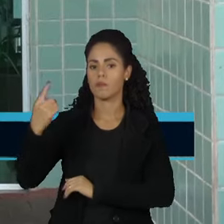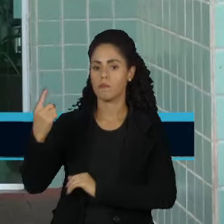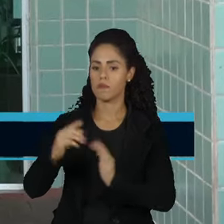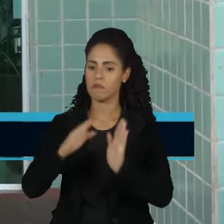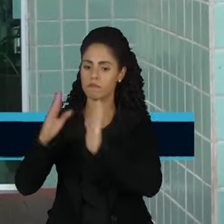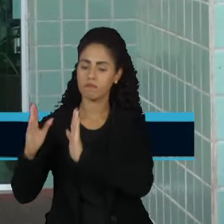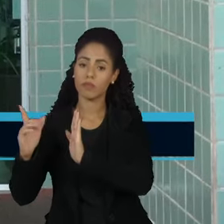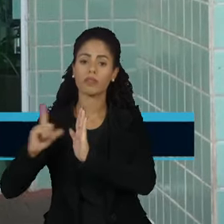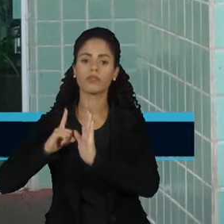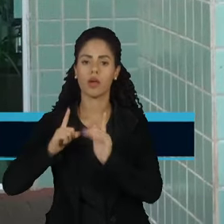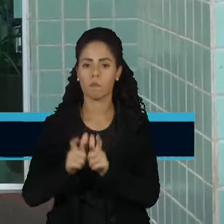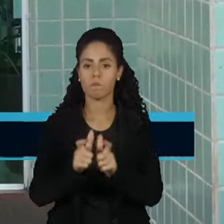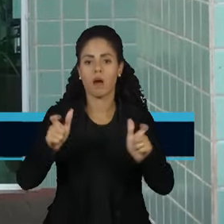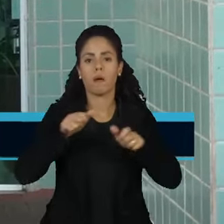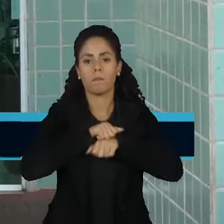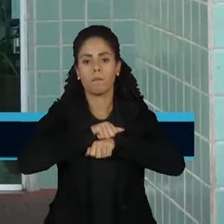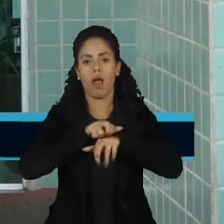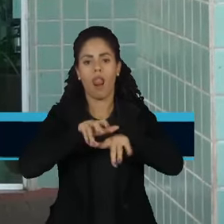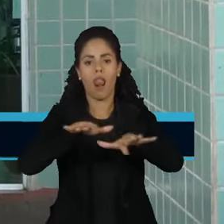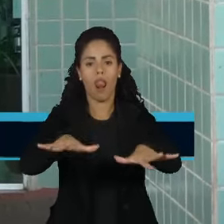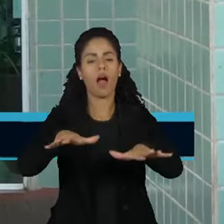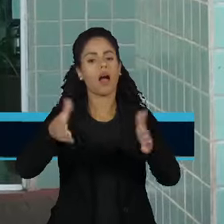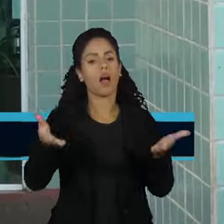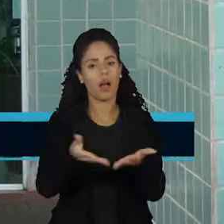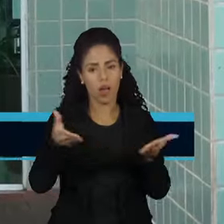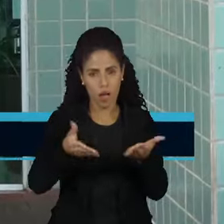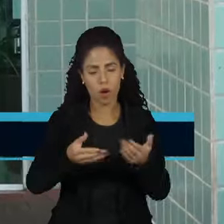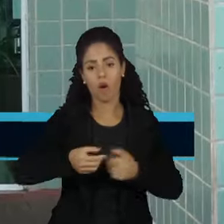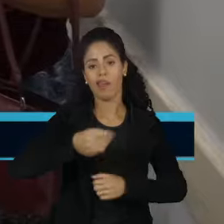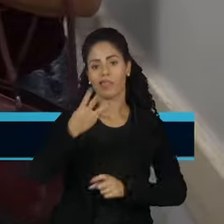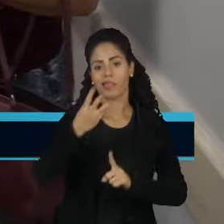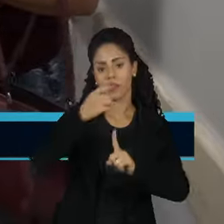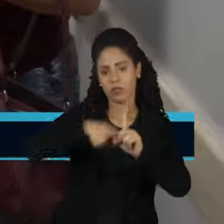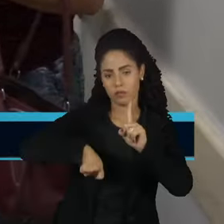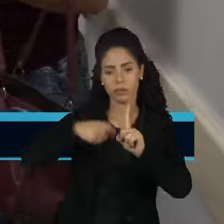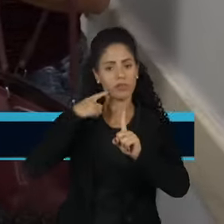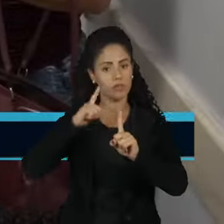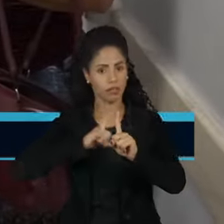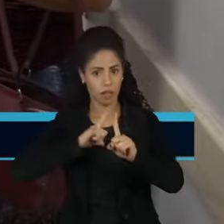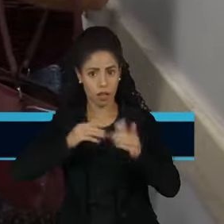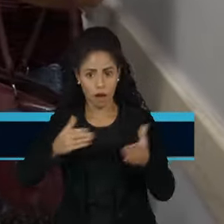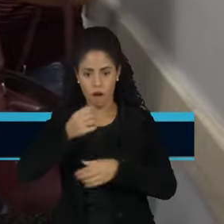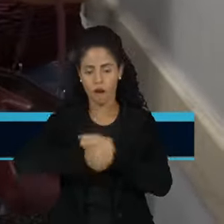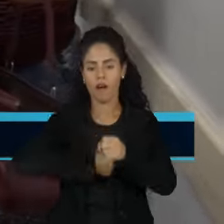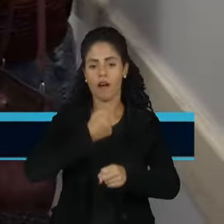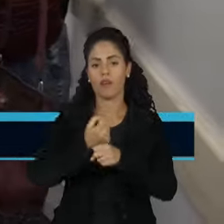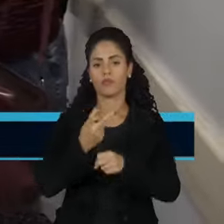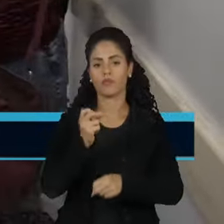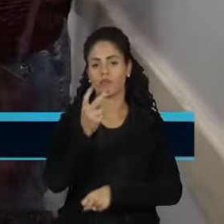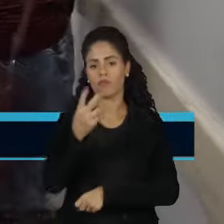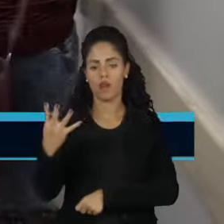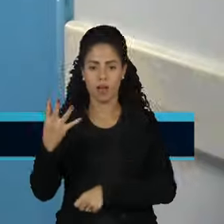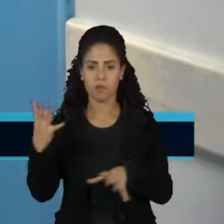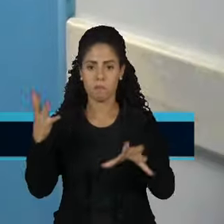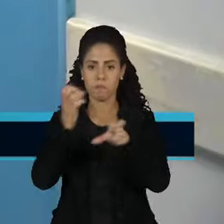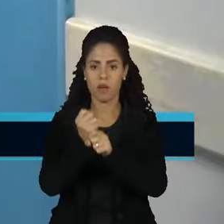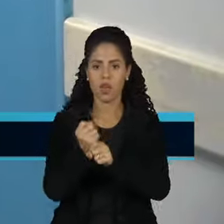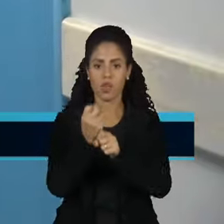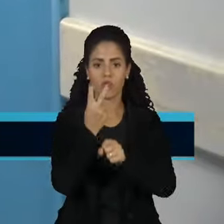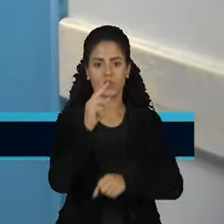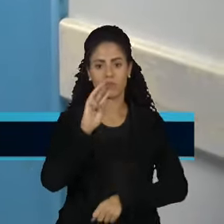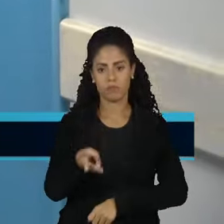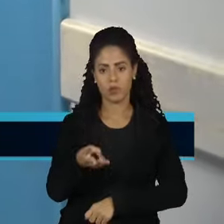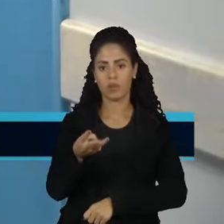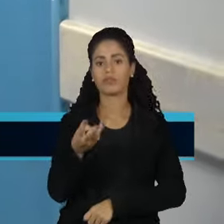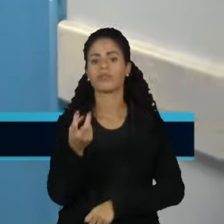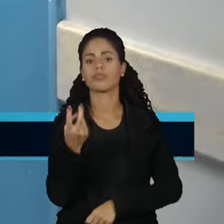A alta de casos nos últimos meses está entre eles. Somente neste ano foram contabilizados mais de 2 milhões e